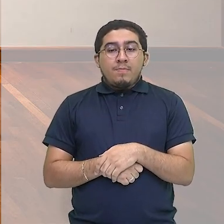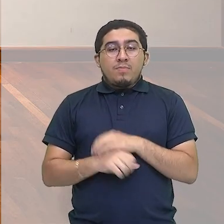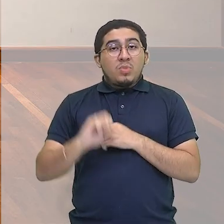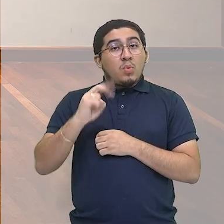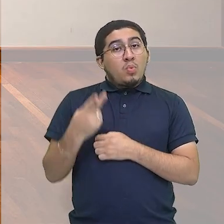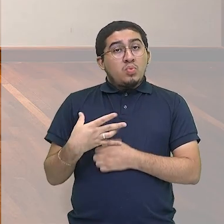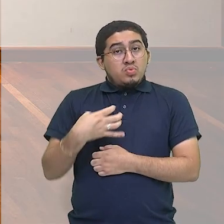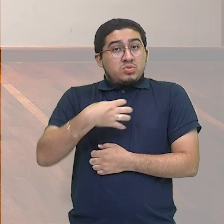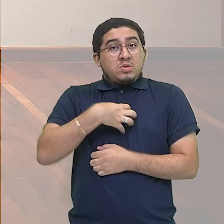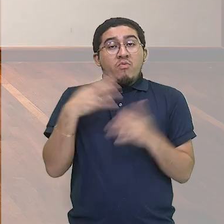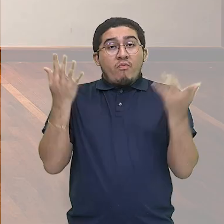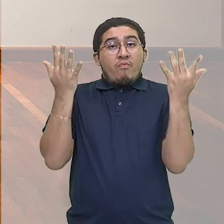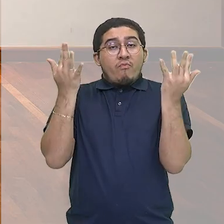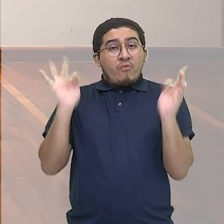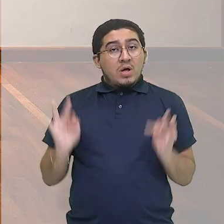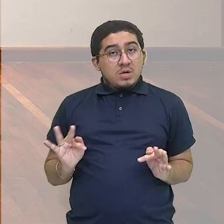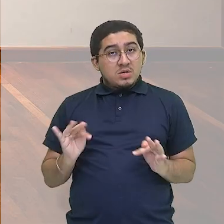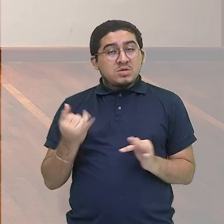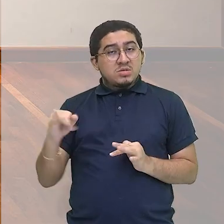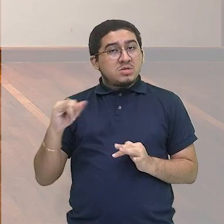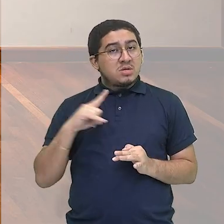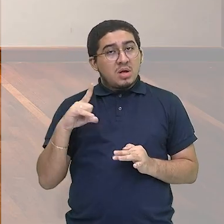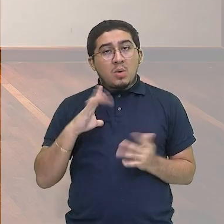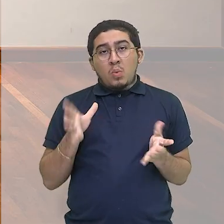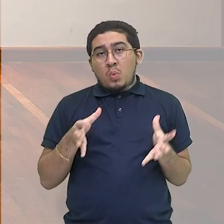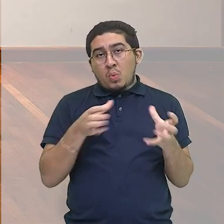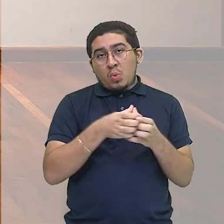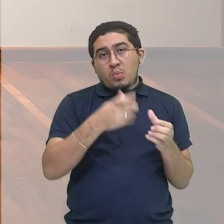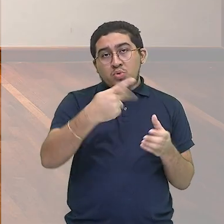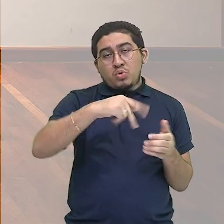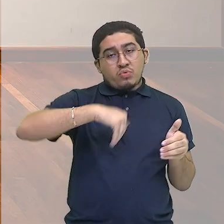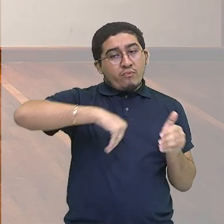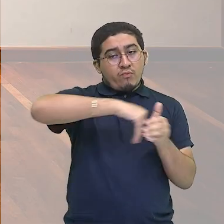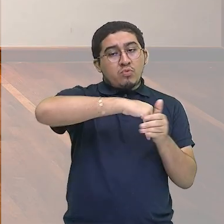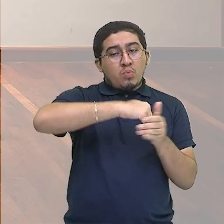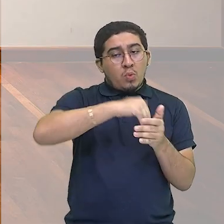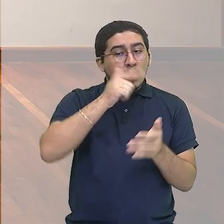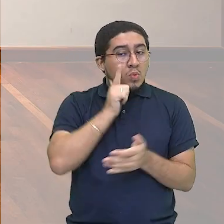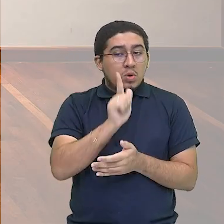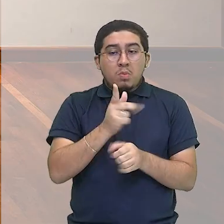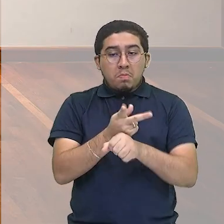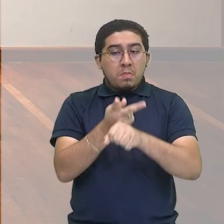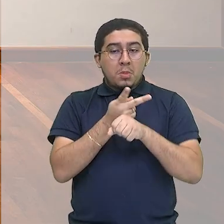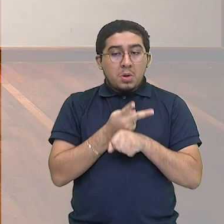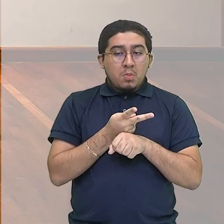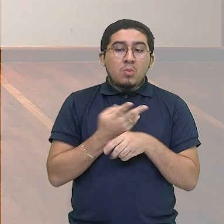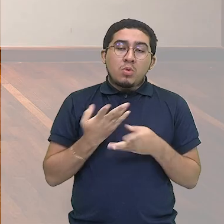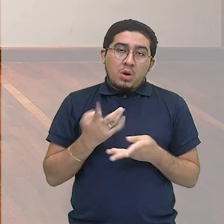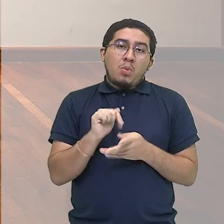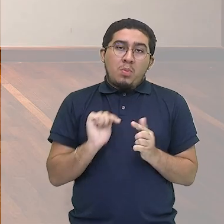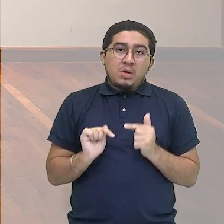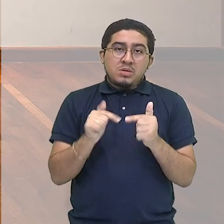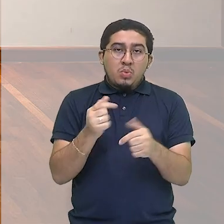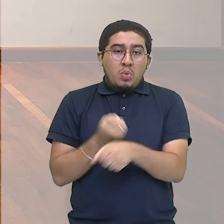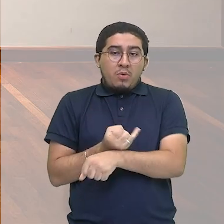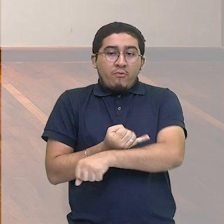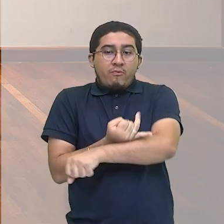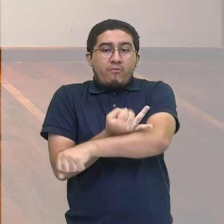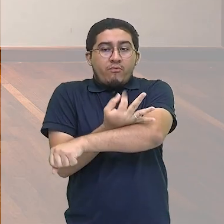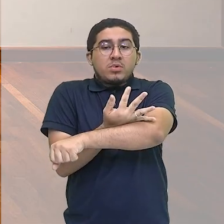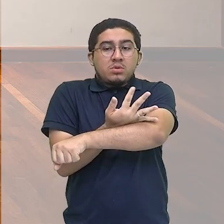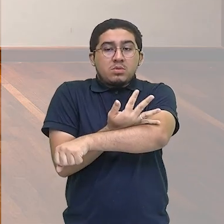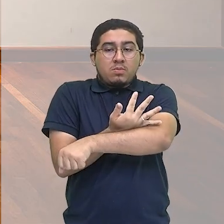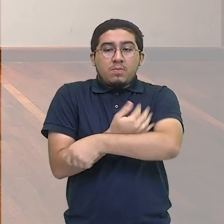alegrar quando o seu time ganha, o seu time de futebol. Então, é uma ação social afetiva, de respeito